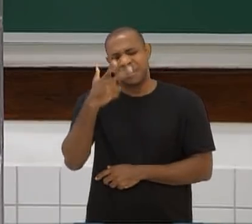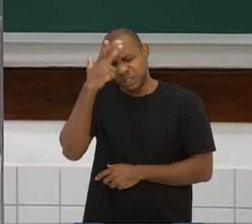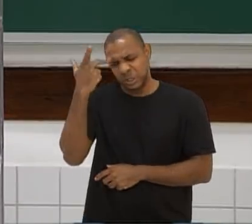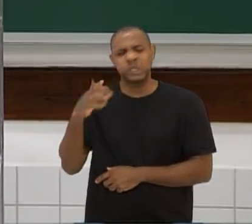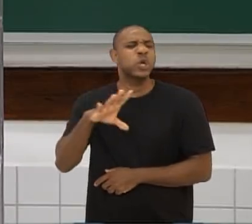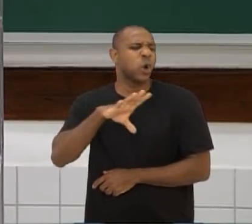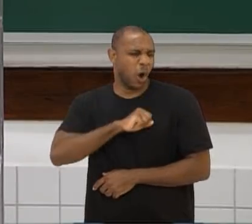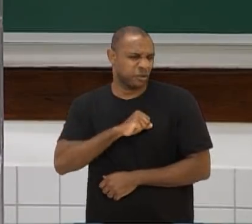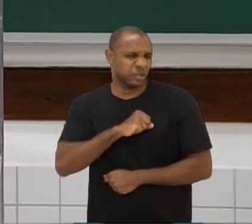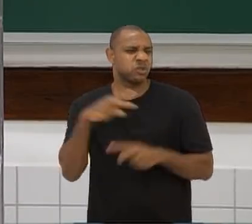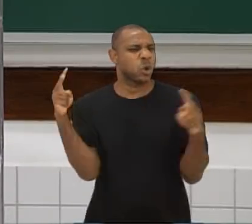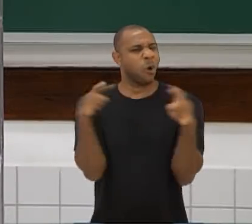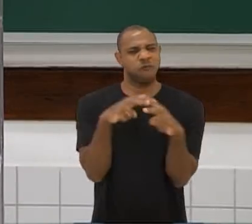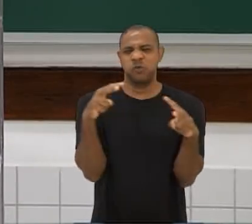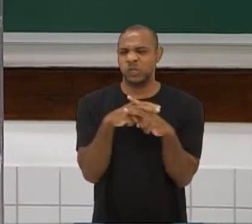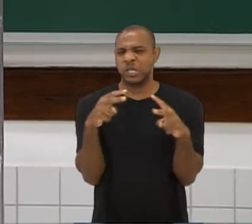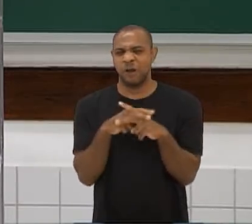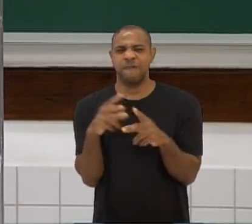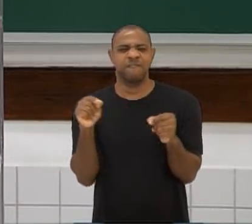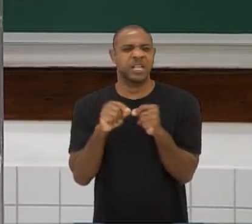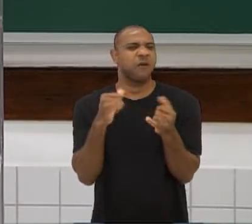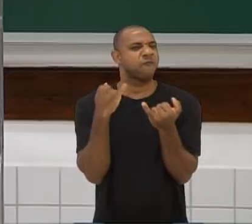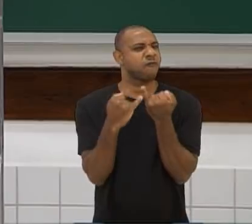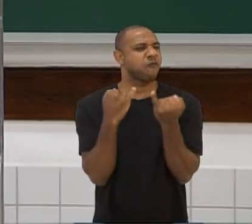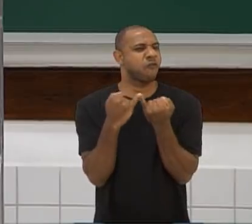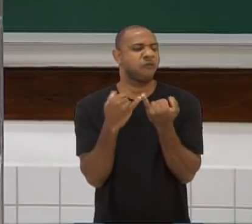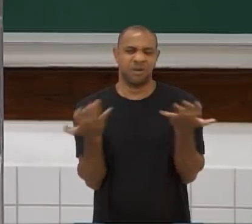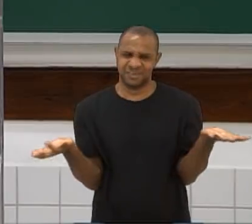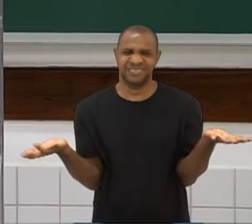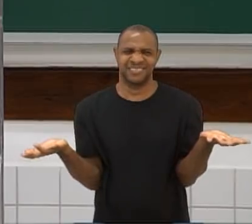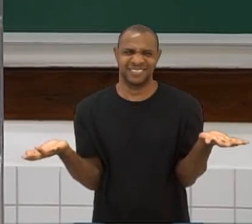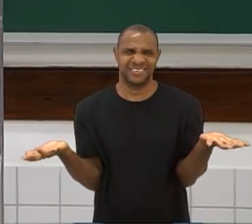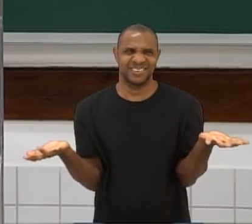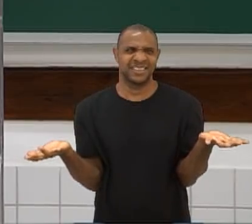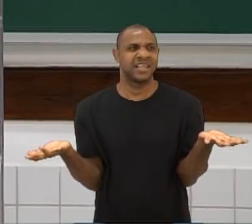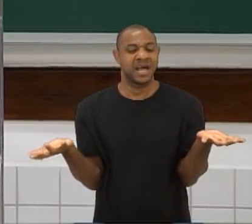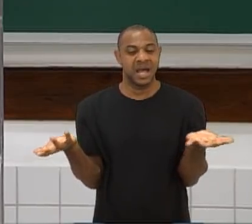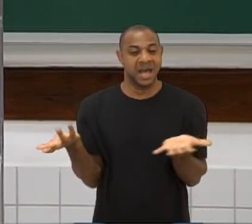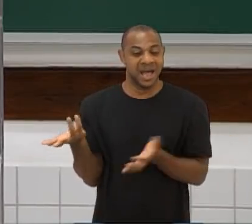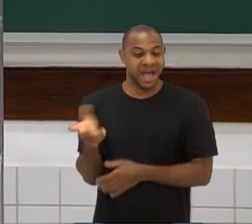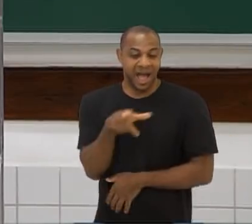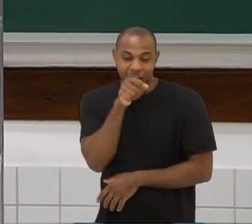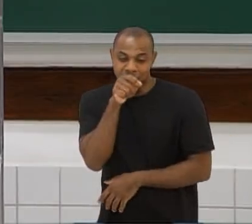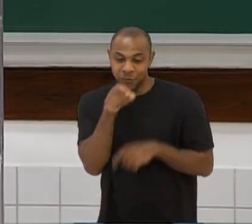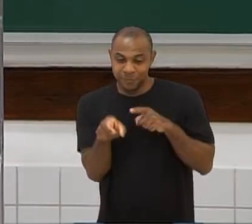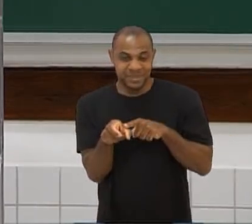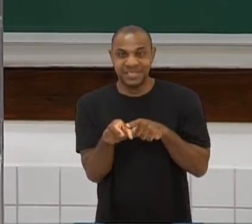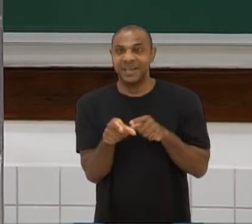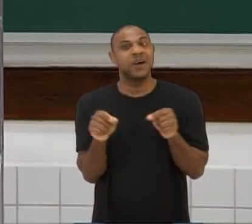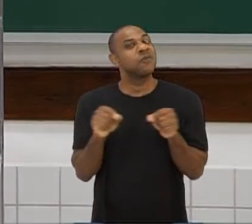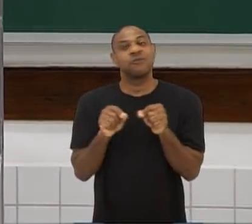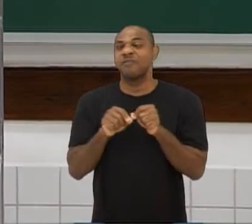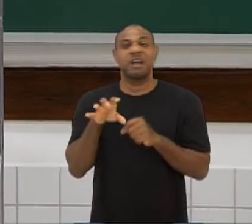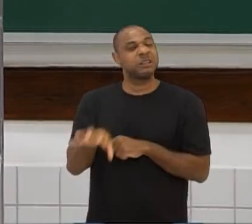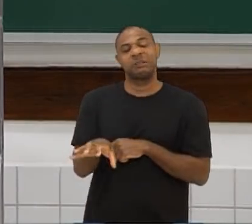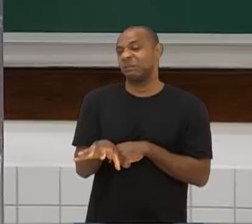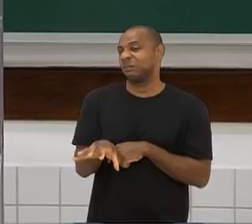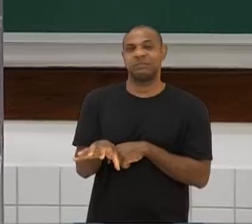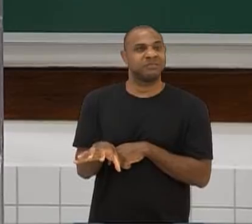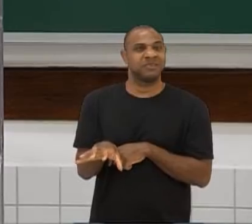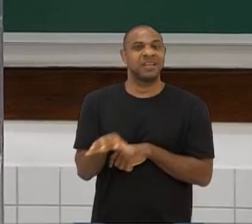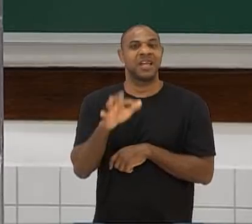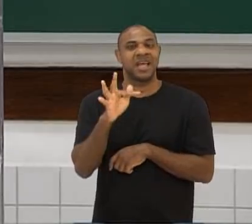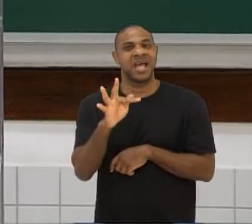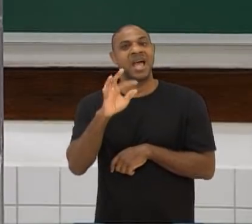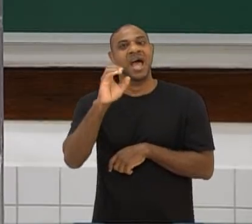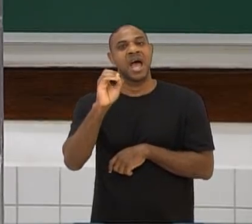da outra, provocando. Não, a formiga não faz isso. Ela nos ensina, né? Viver em harmonia é muito bom.